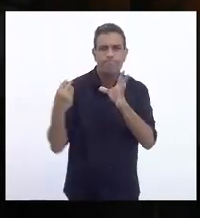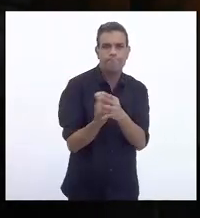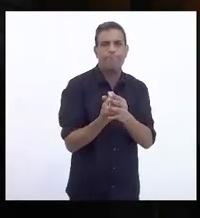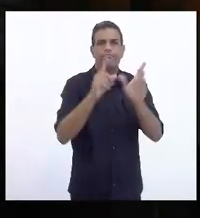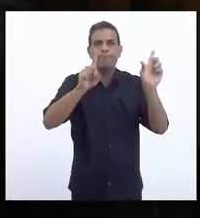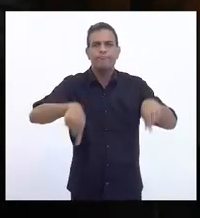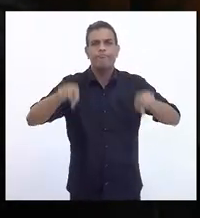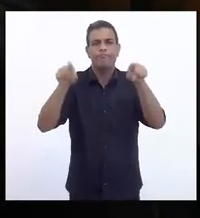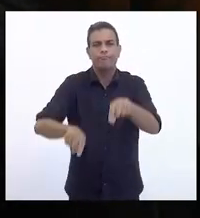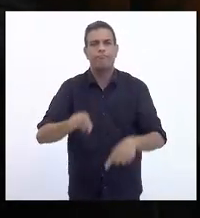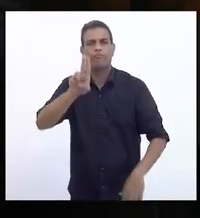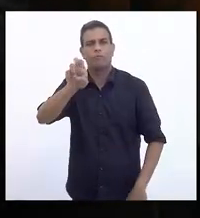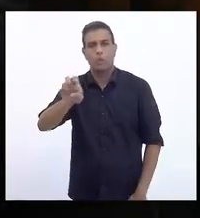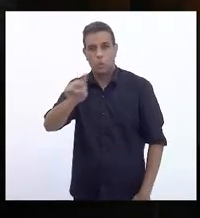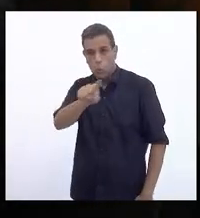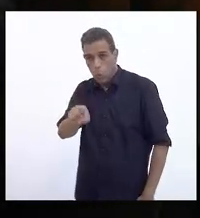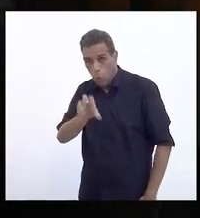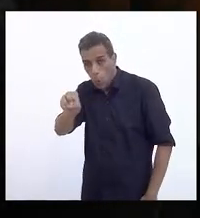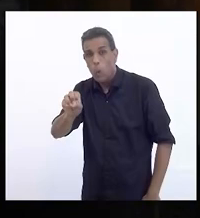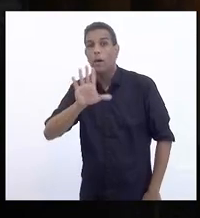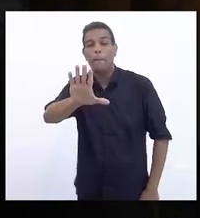extinção da UESO.